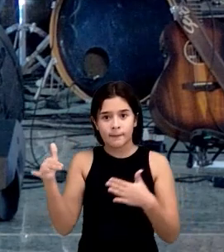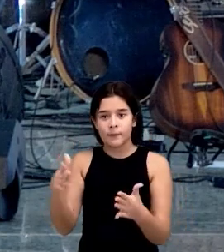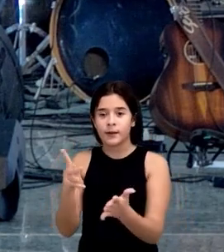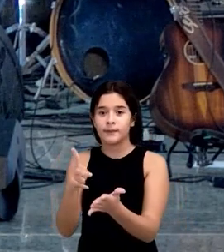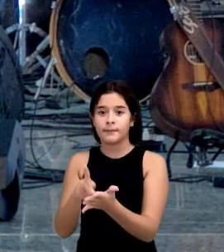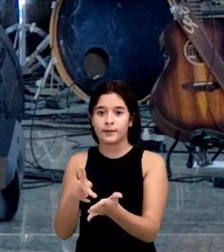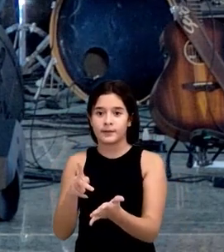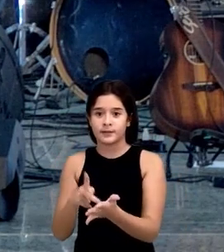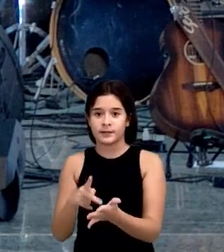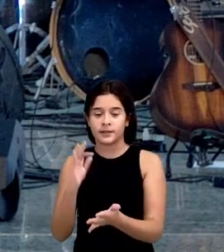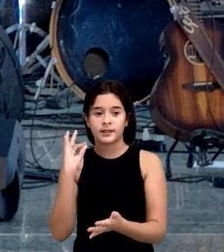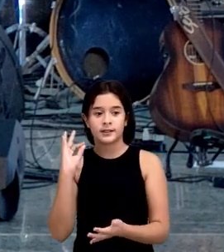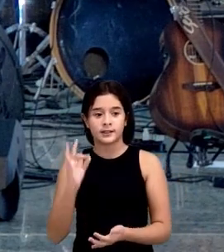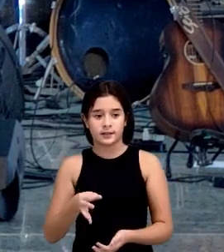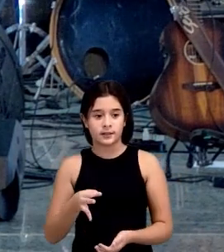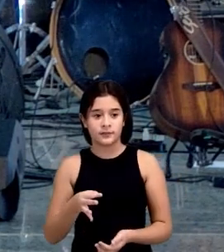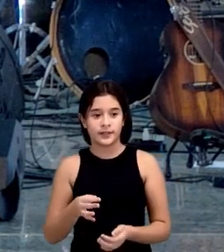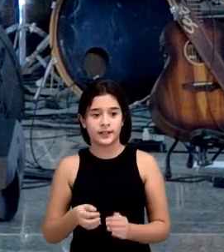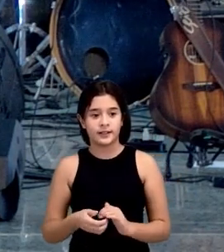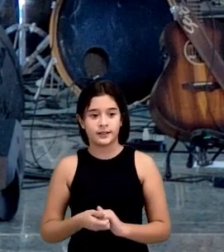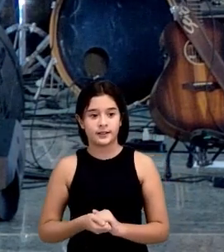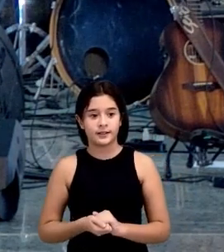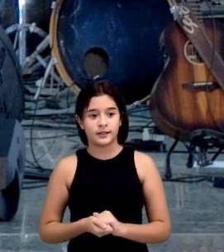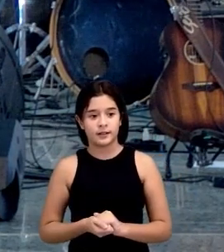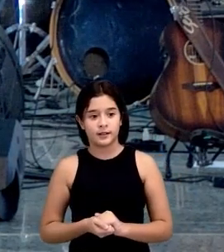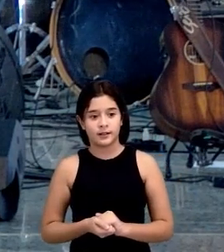gente. A gente aqui está vendo que a conclusão dele a